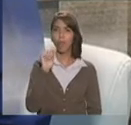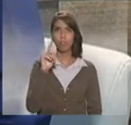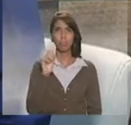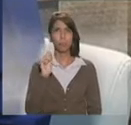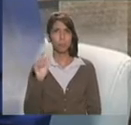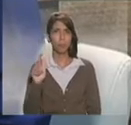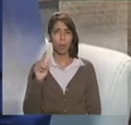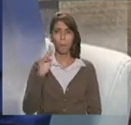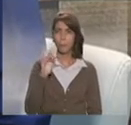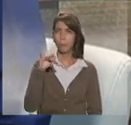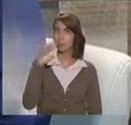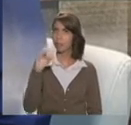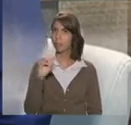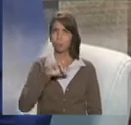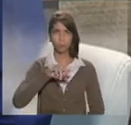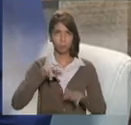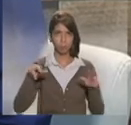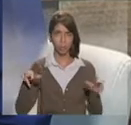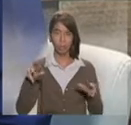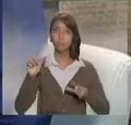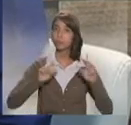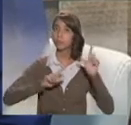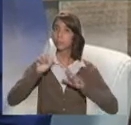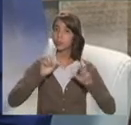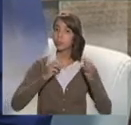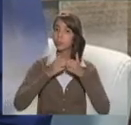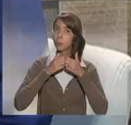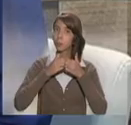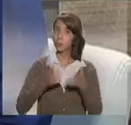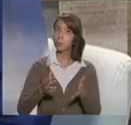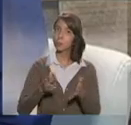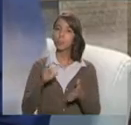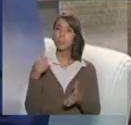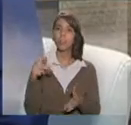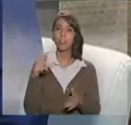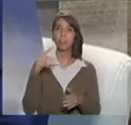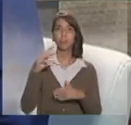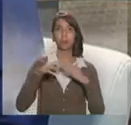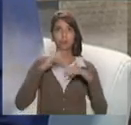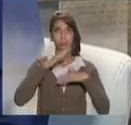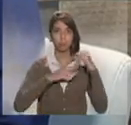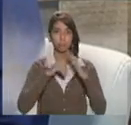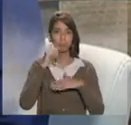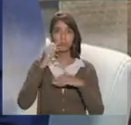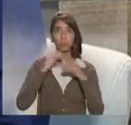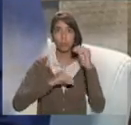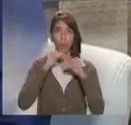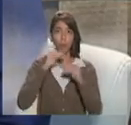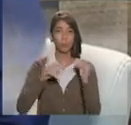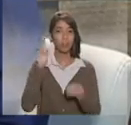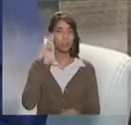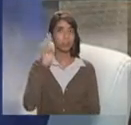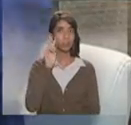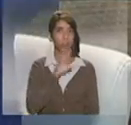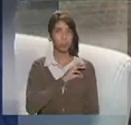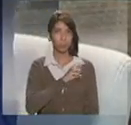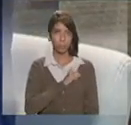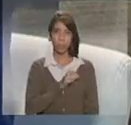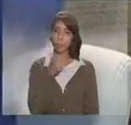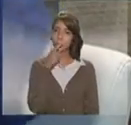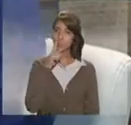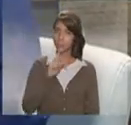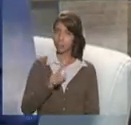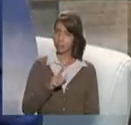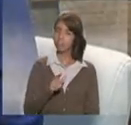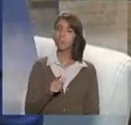jablonski na tv iniciou a sua bela e feliz carreira na novela história de amor conquistando então um